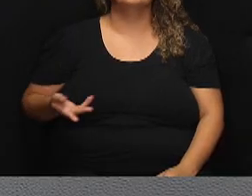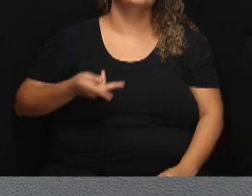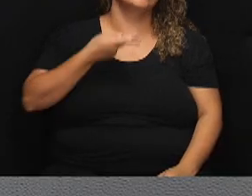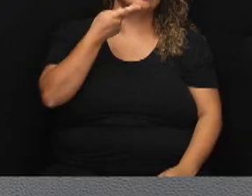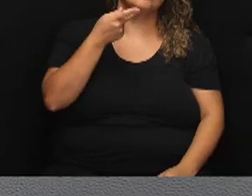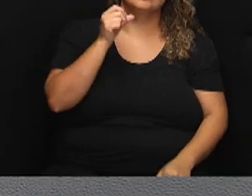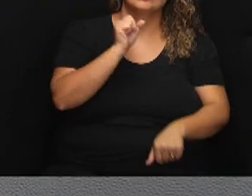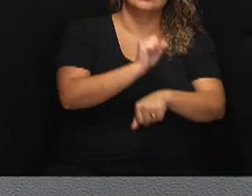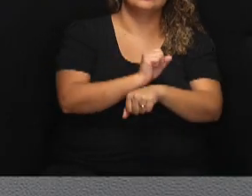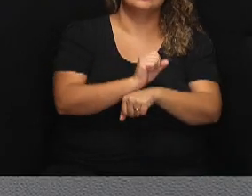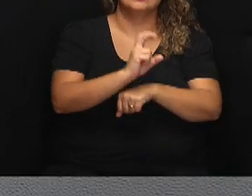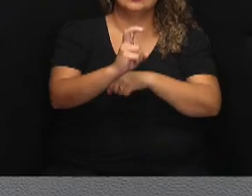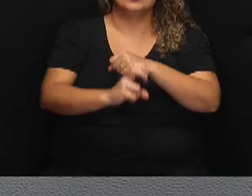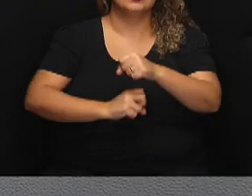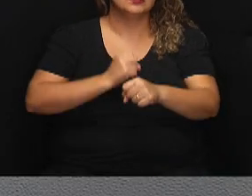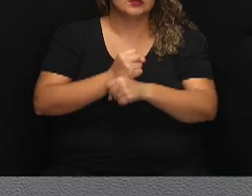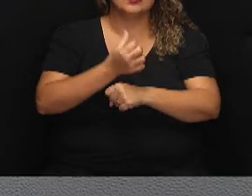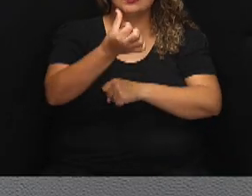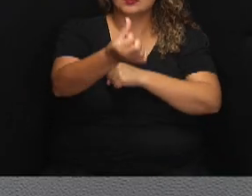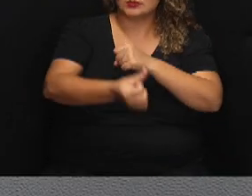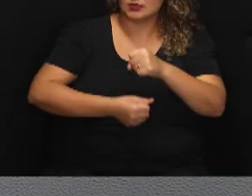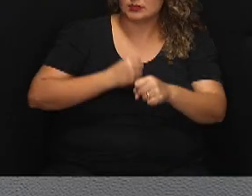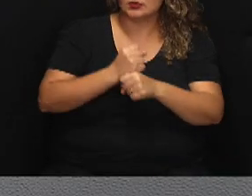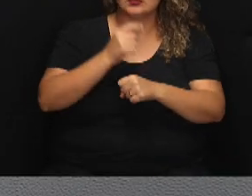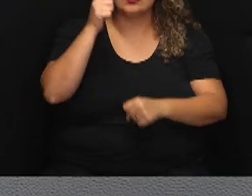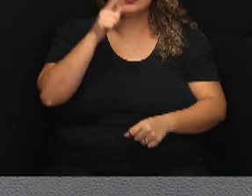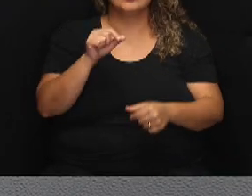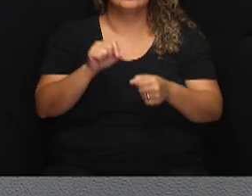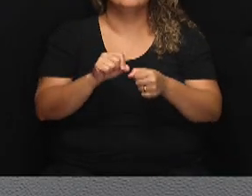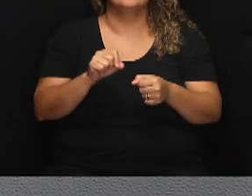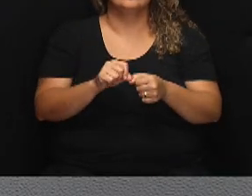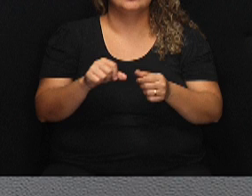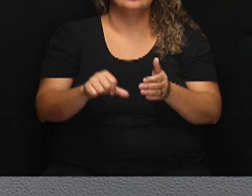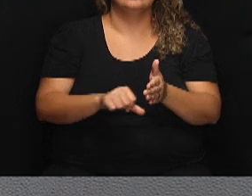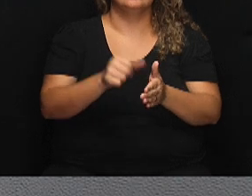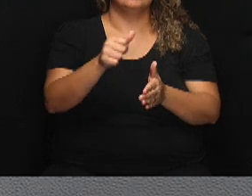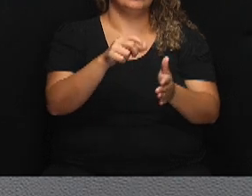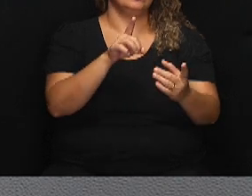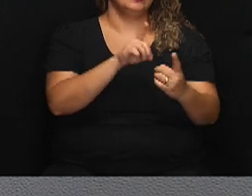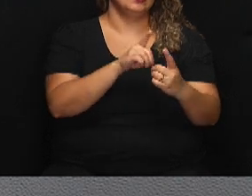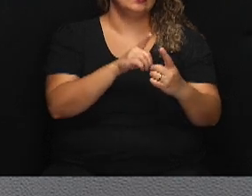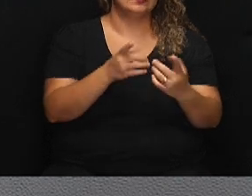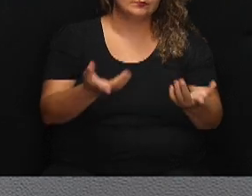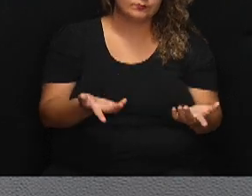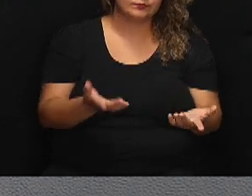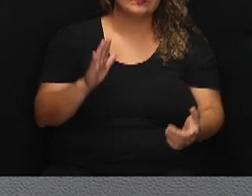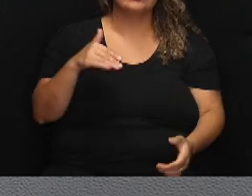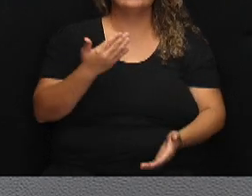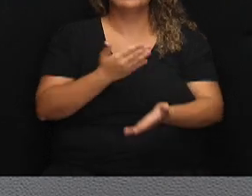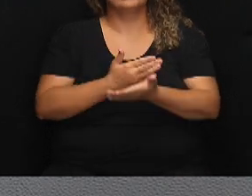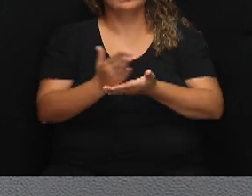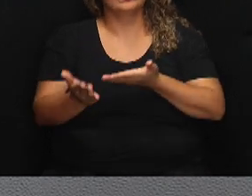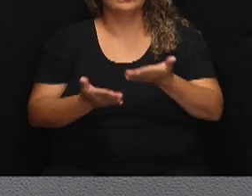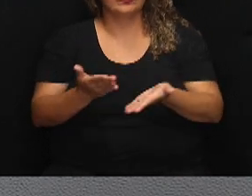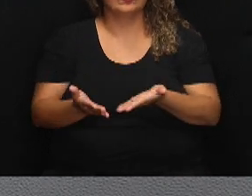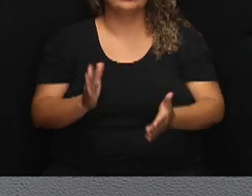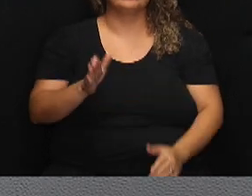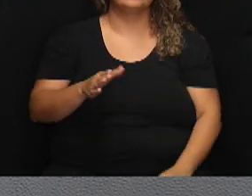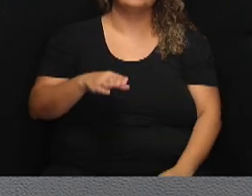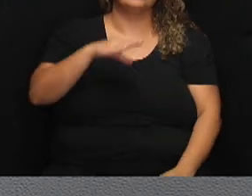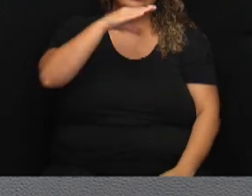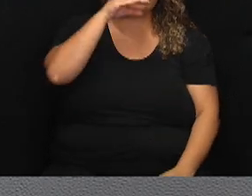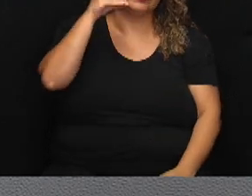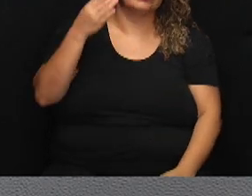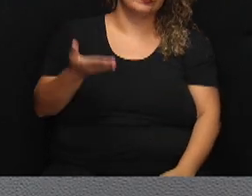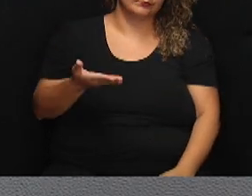esperam 5, 6 anos para conseguir fazer o primeiro atendimento. E aí quando começa o tratamento já está na adolescência